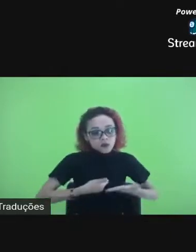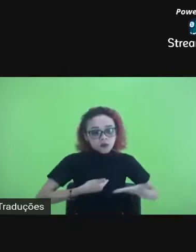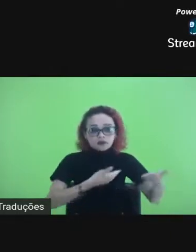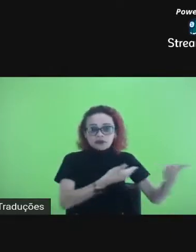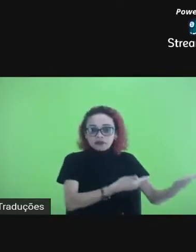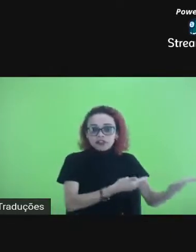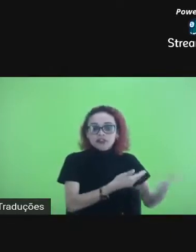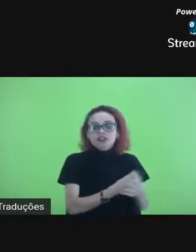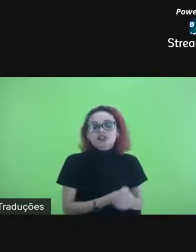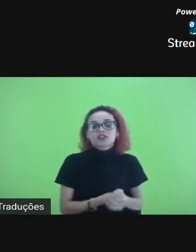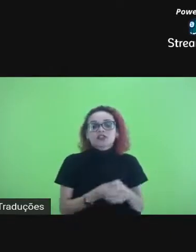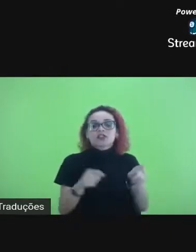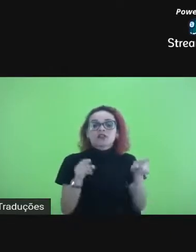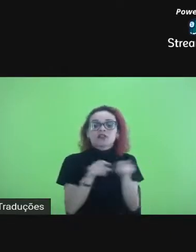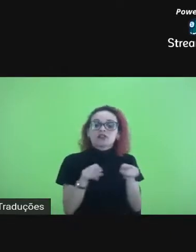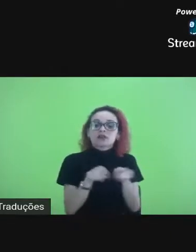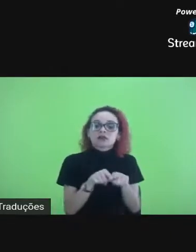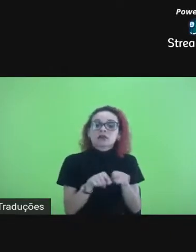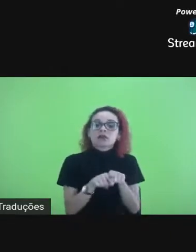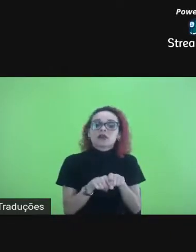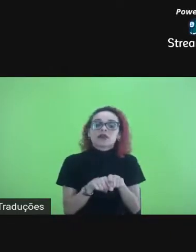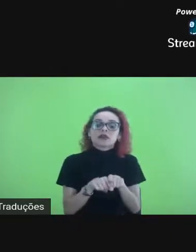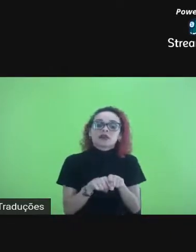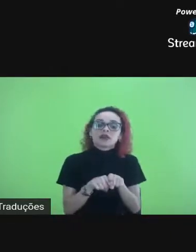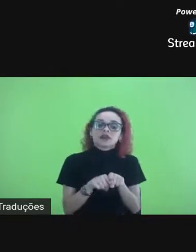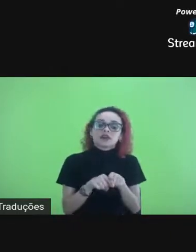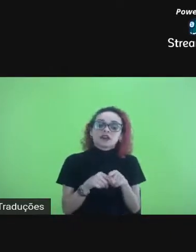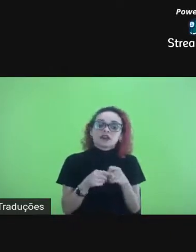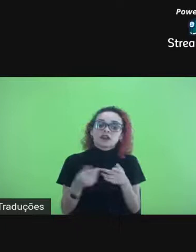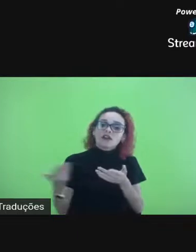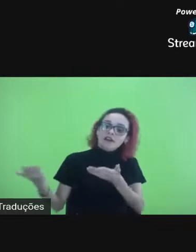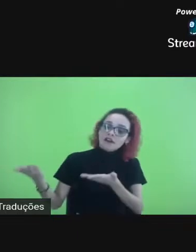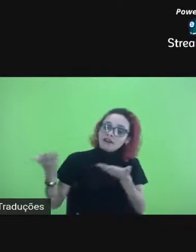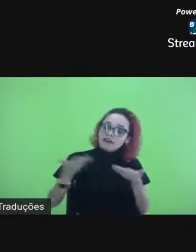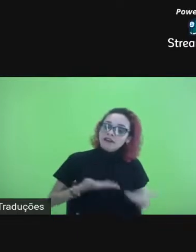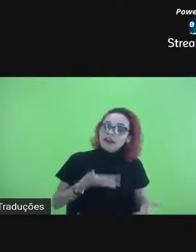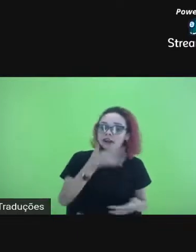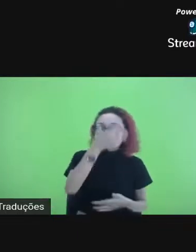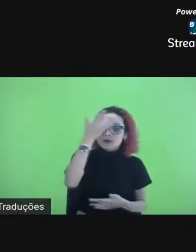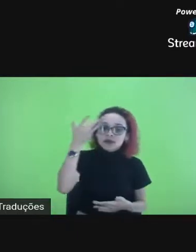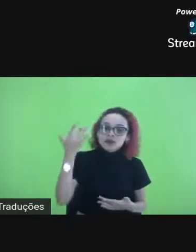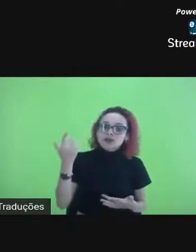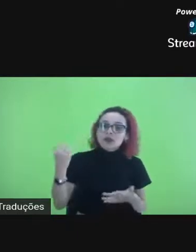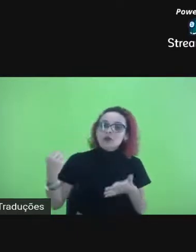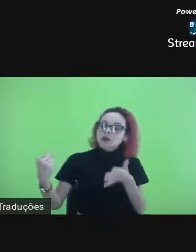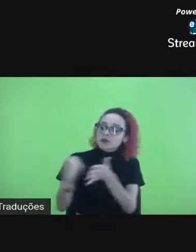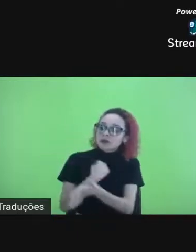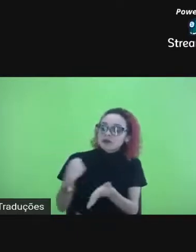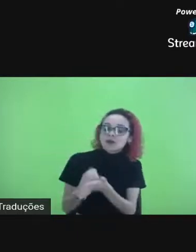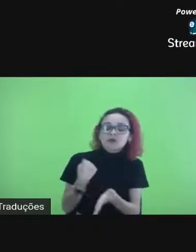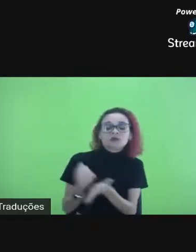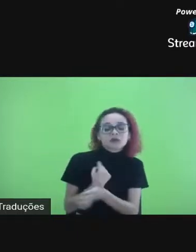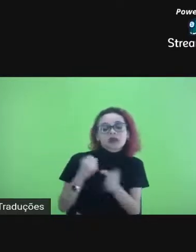E também convidar as pessoas a participarem e fazerem suas perguntas.